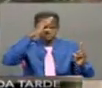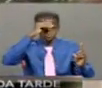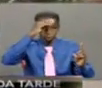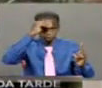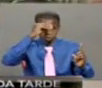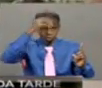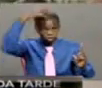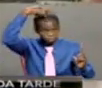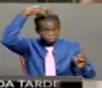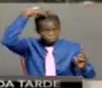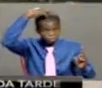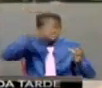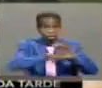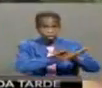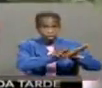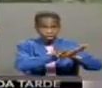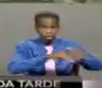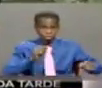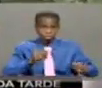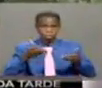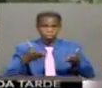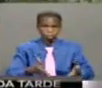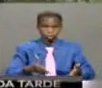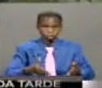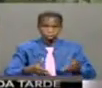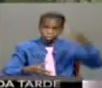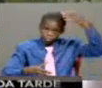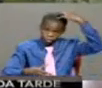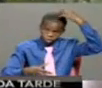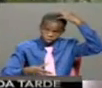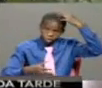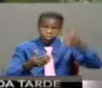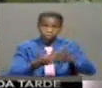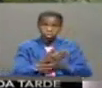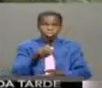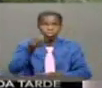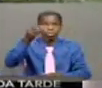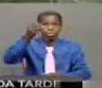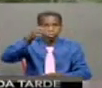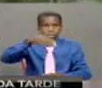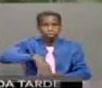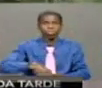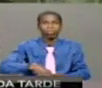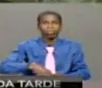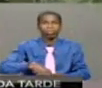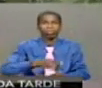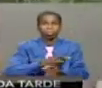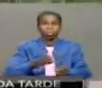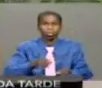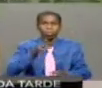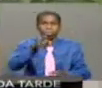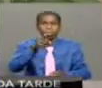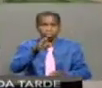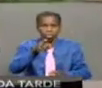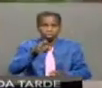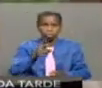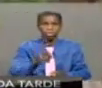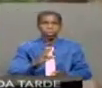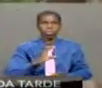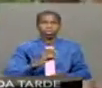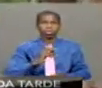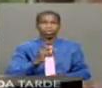para liderar então a Diocese de Benguela, mas que entretanto foi sempre dando uma vista de olhos a